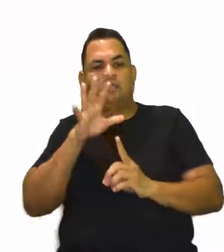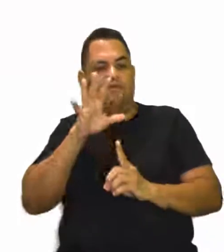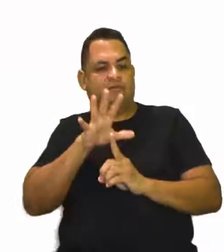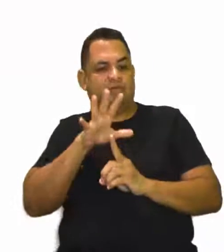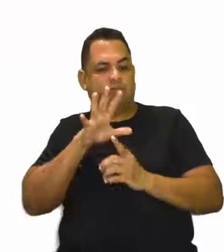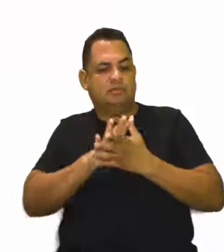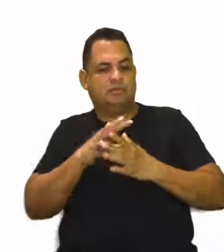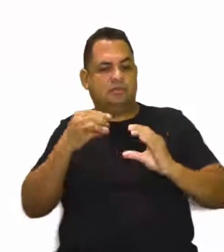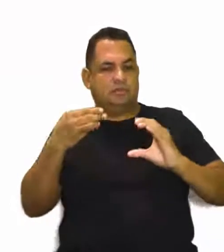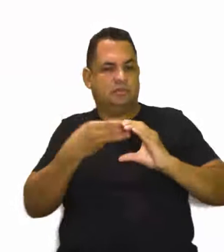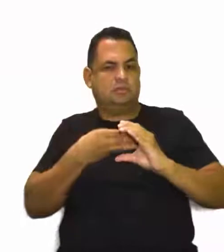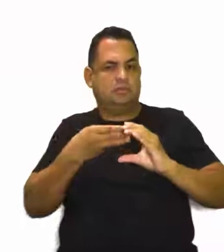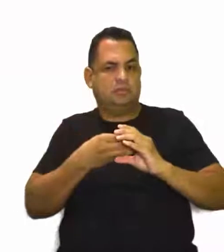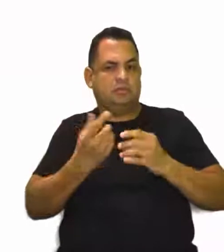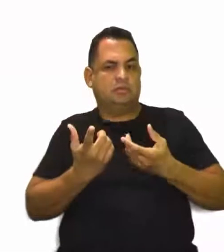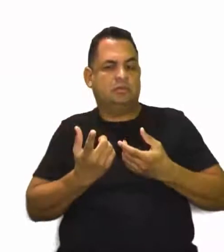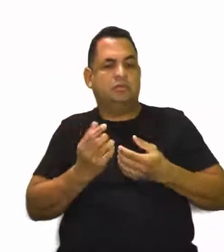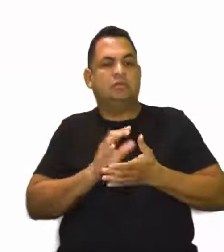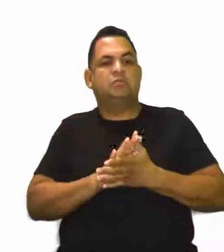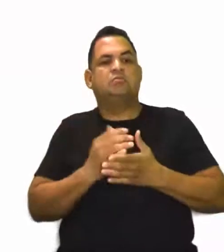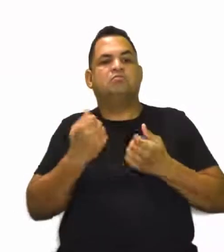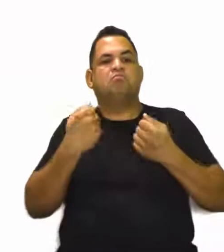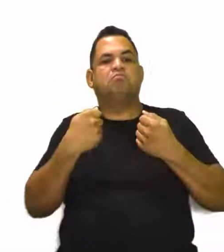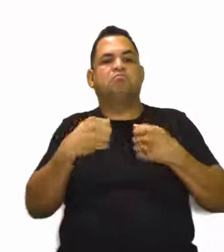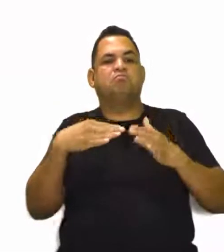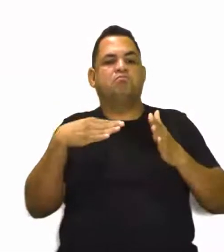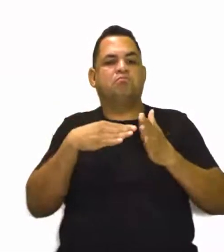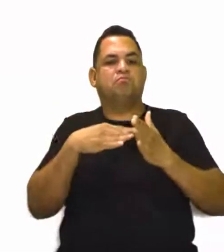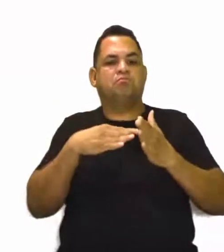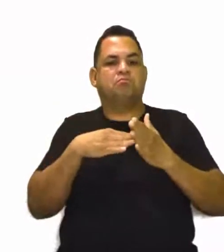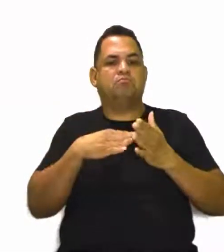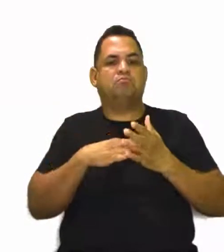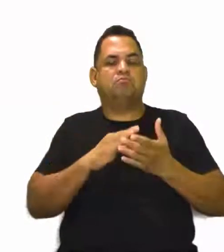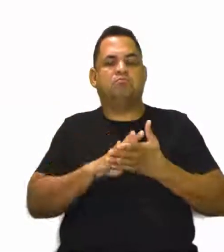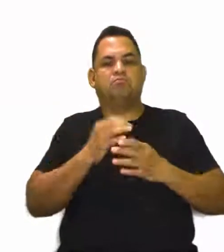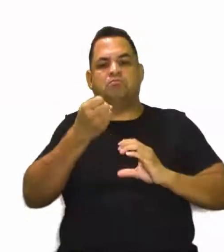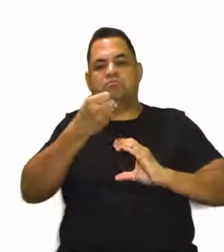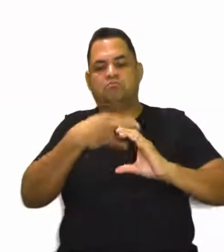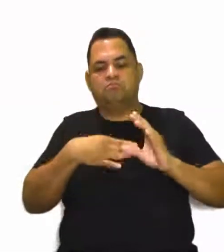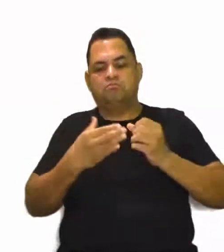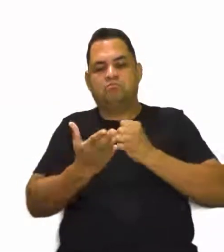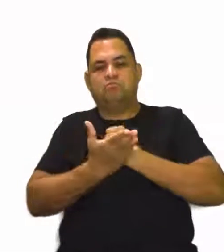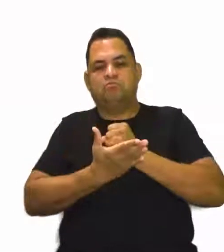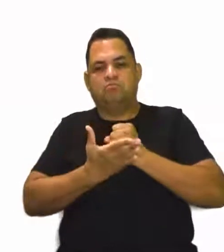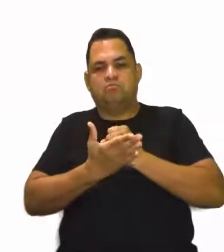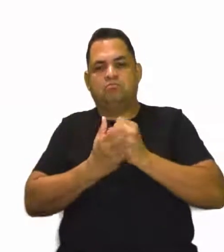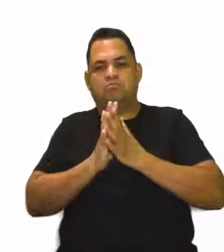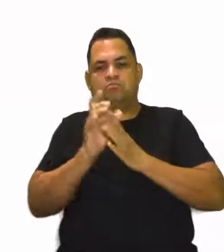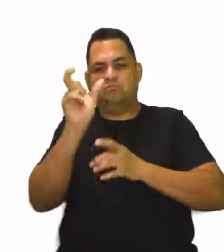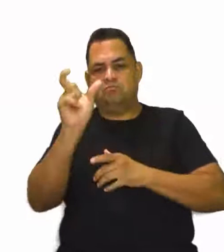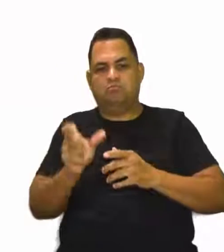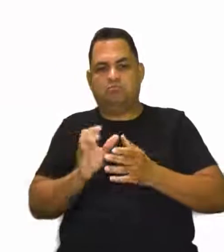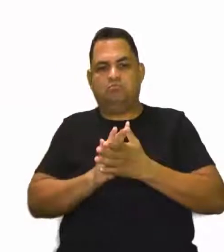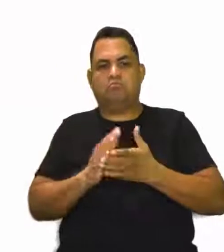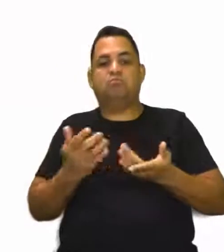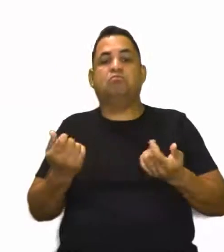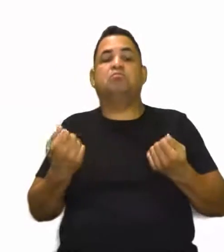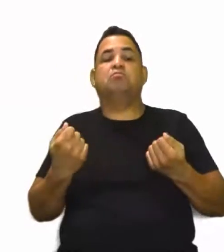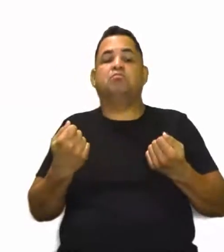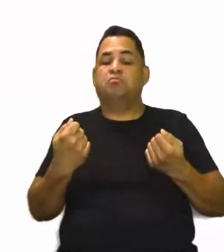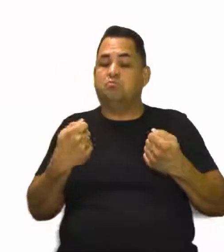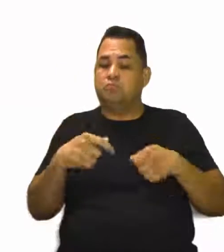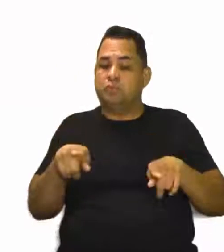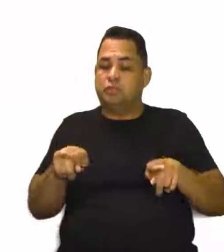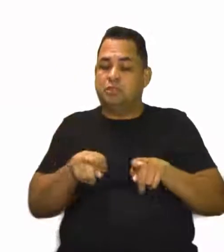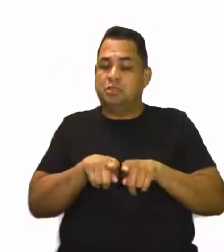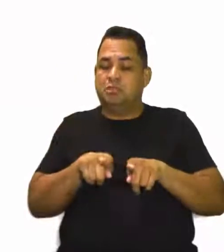é irreversível, pode limitar funções básicas do indivíduo e ela pode levar à morte,